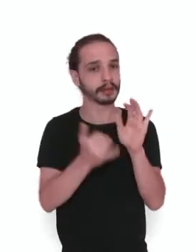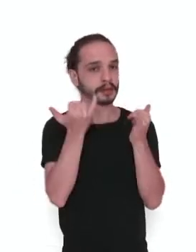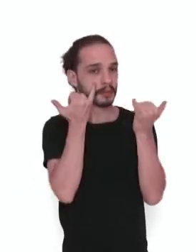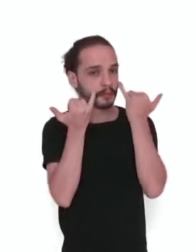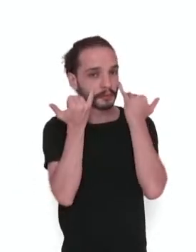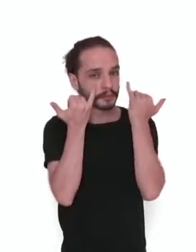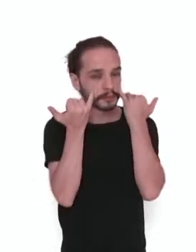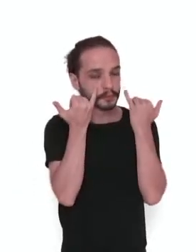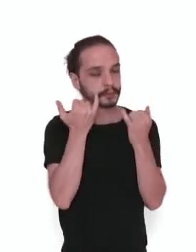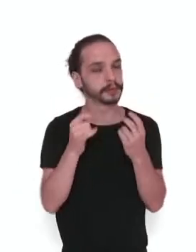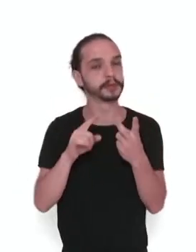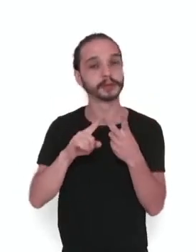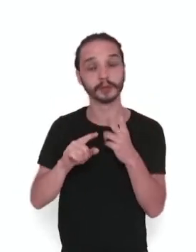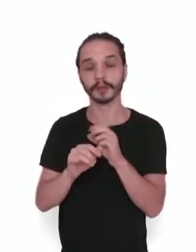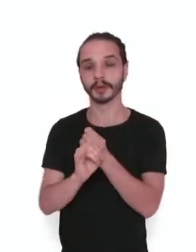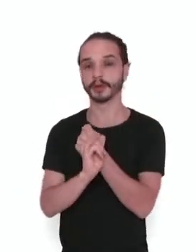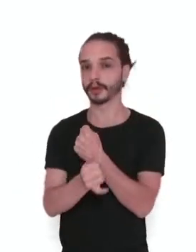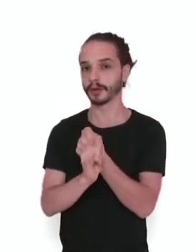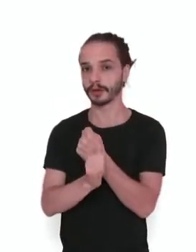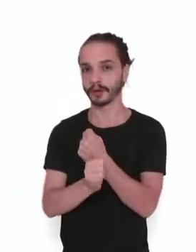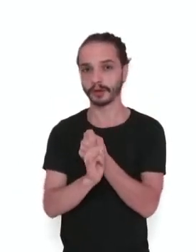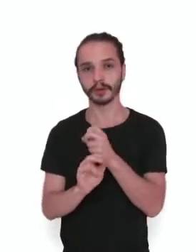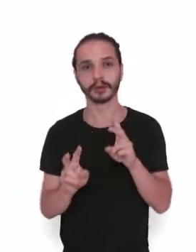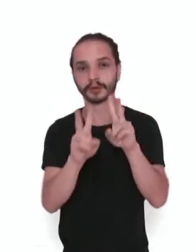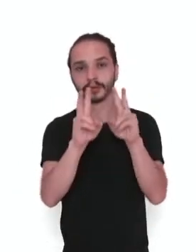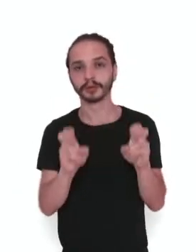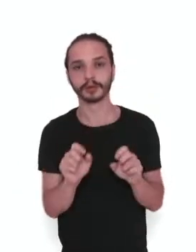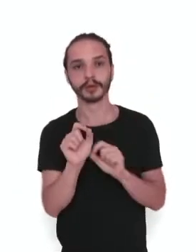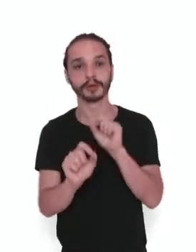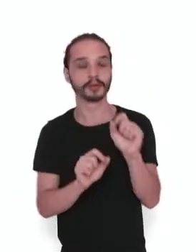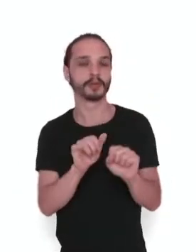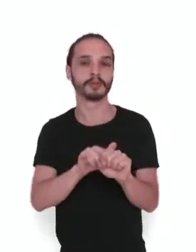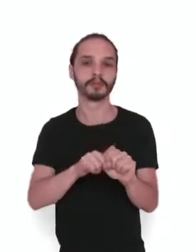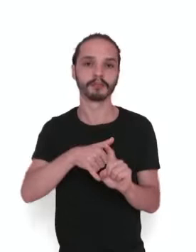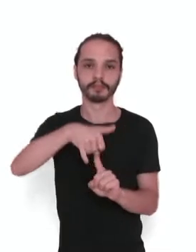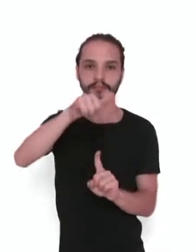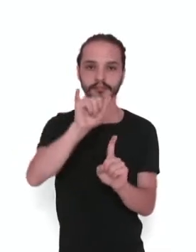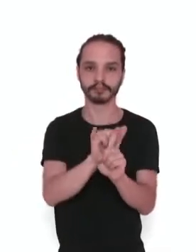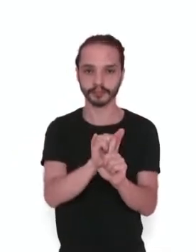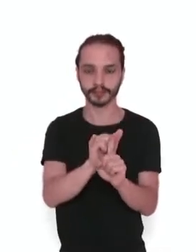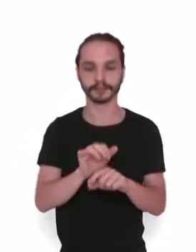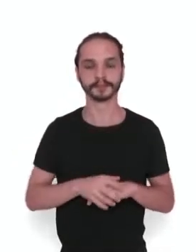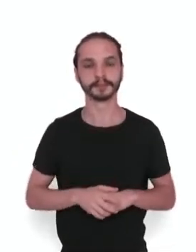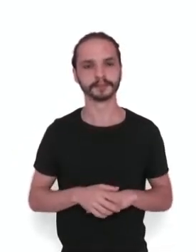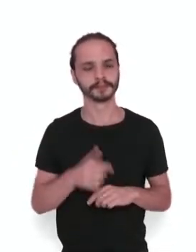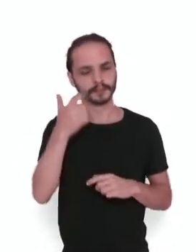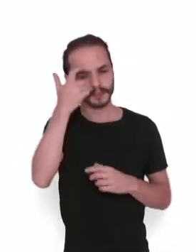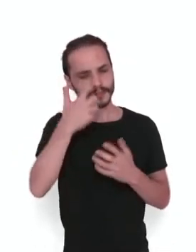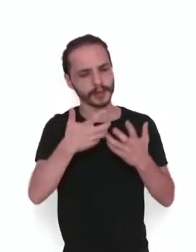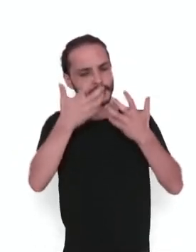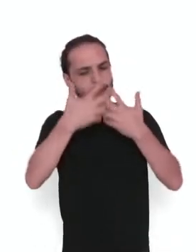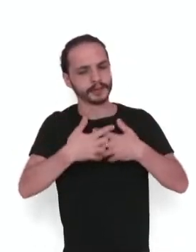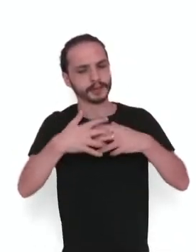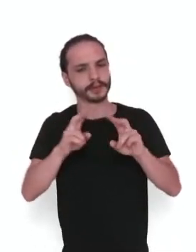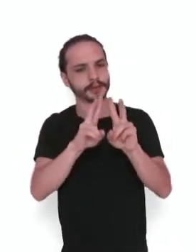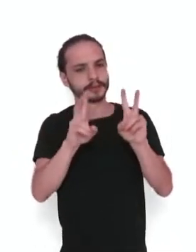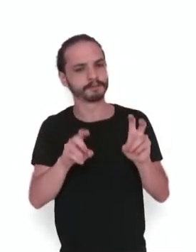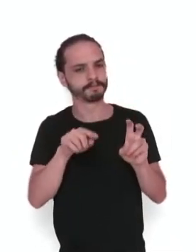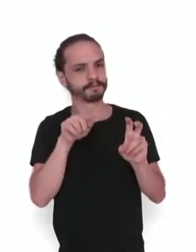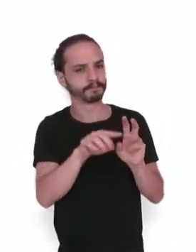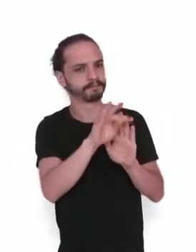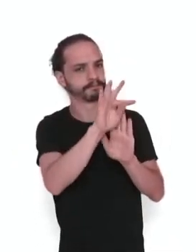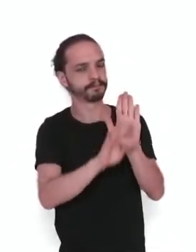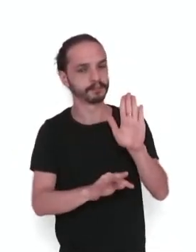informativo e de uma crônica sobre a prática do bullying. Refletir sobre o tema abordado nos textos, identificando